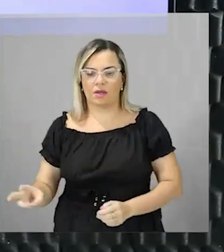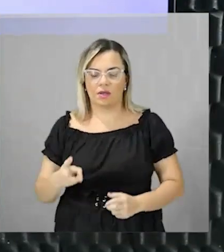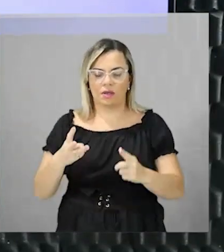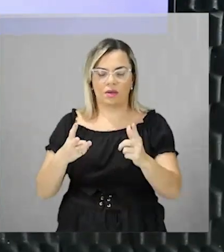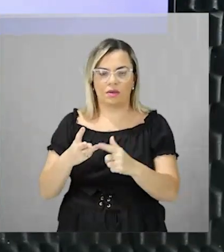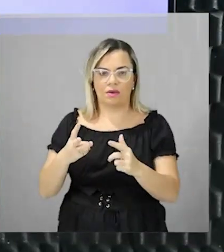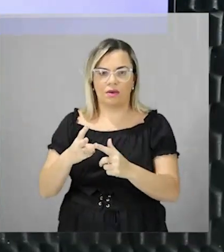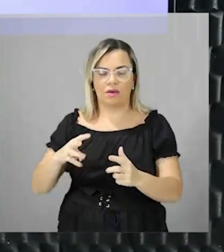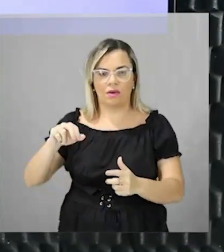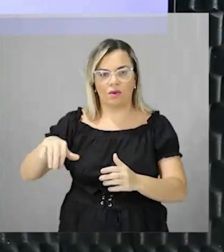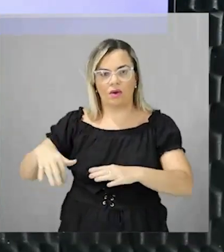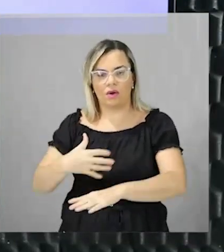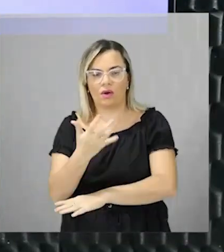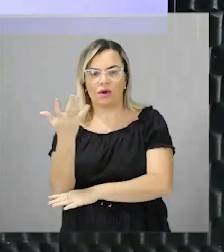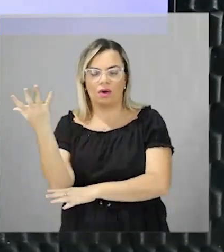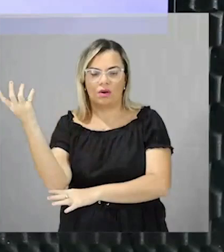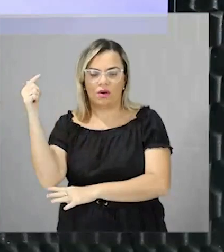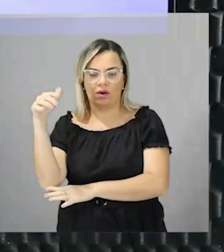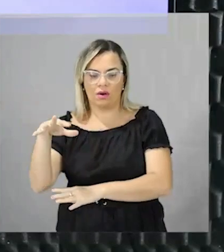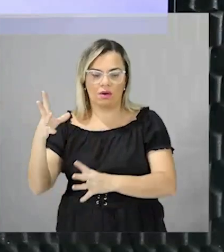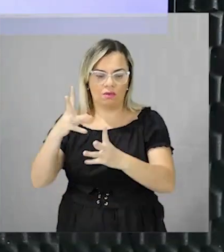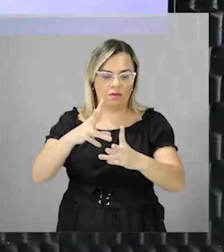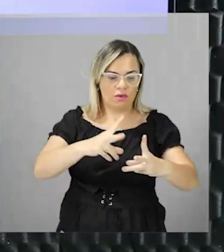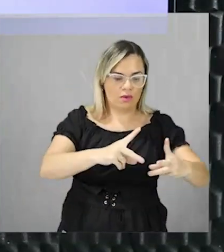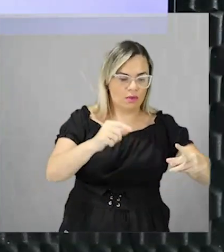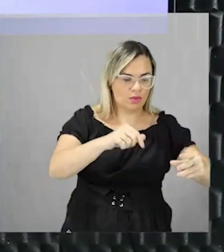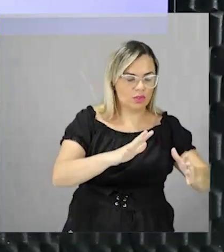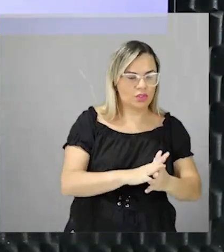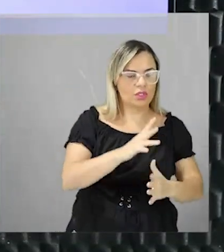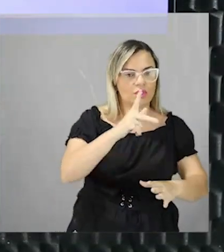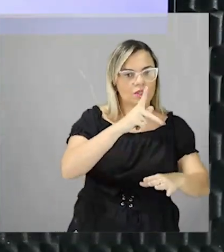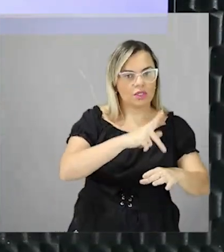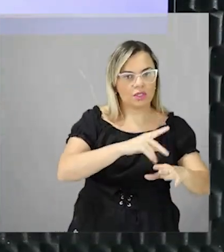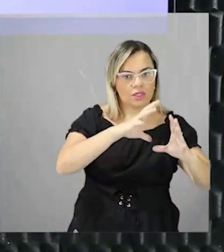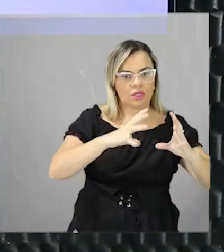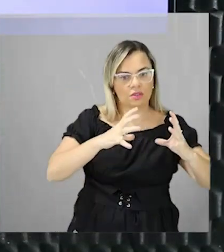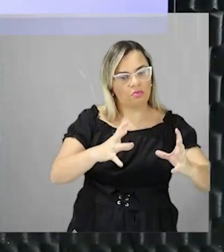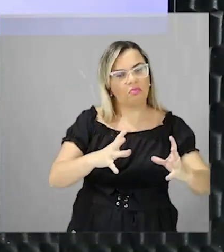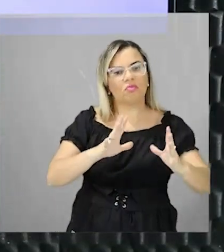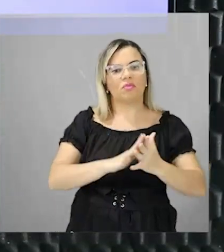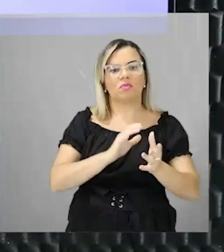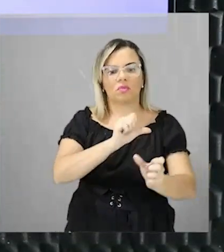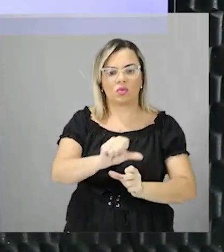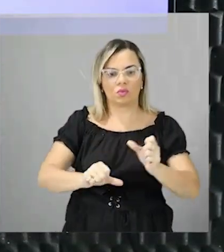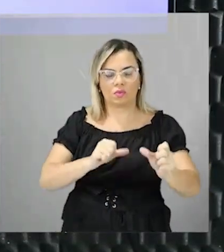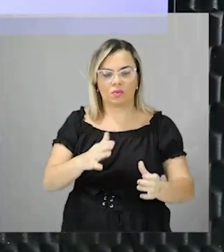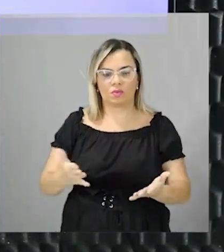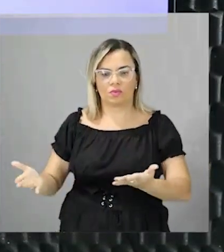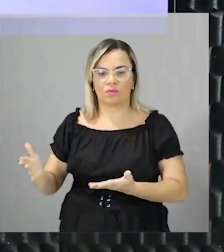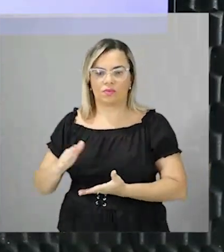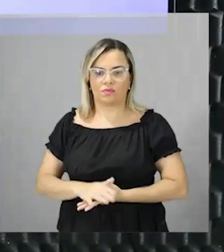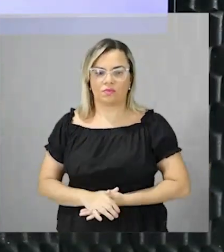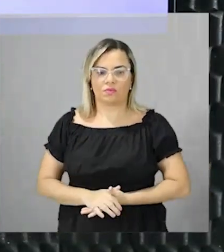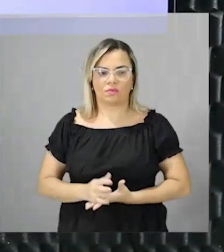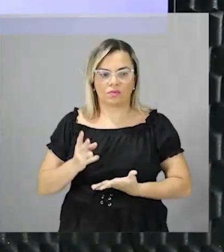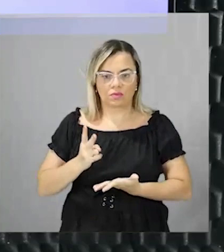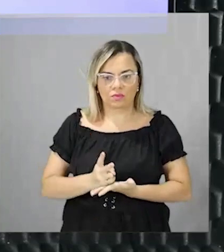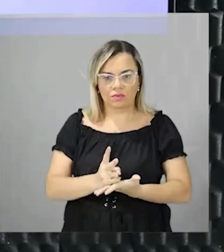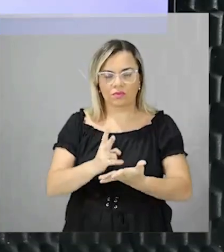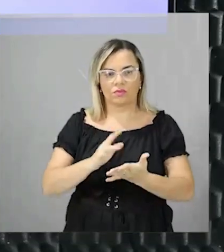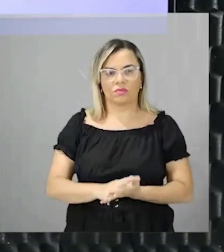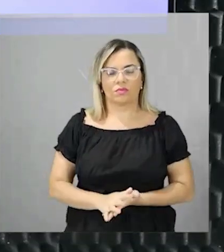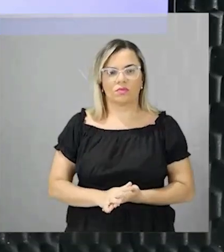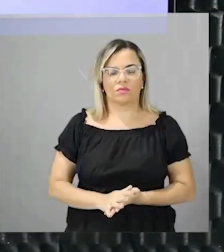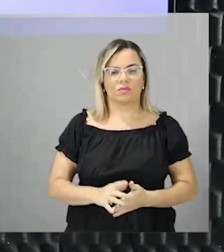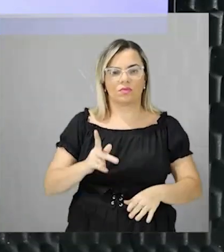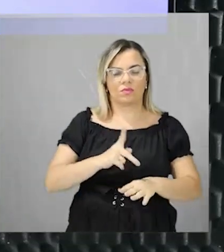ao crescerem, vão aí destruindo, modificando essas rochas, beleza? E aí ele continua dizendo que essas rochas elas vão sendo